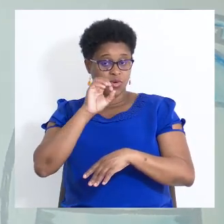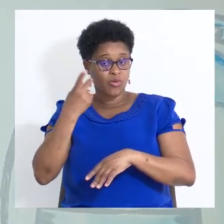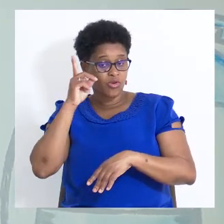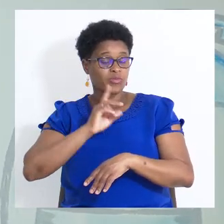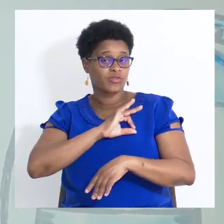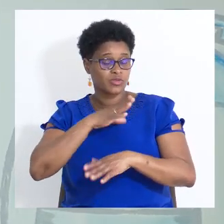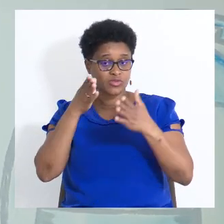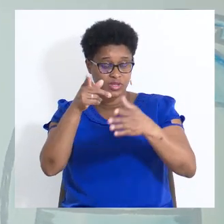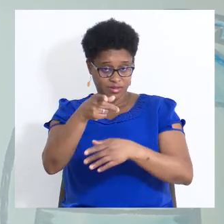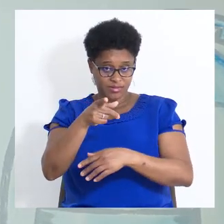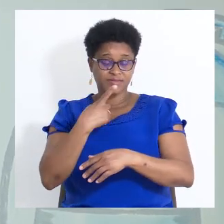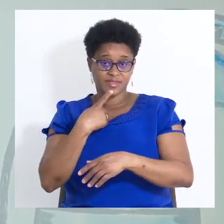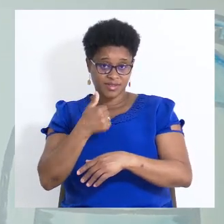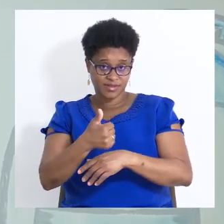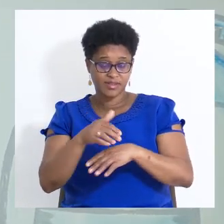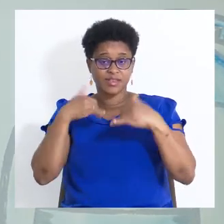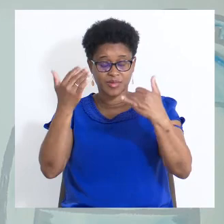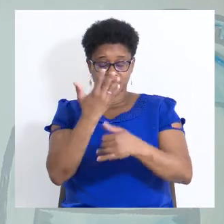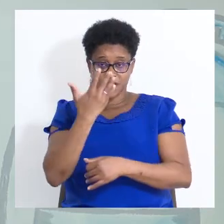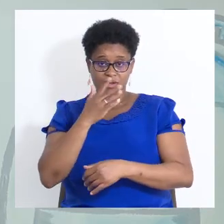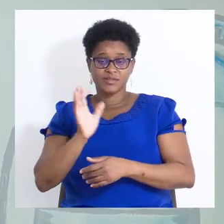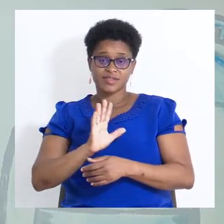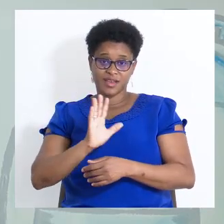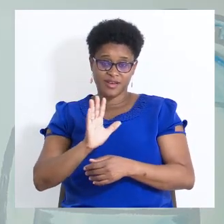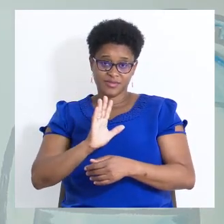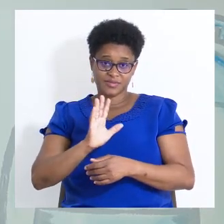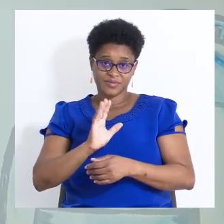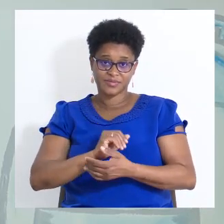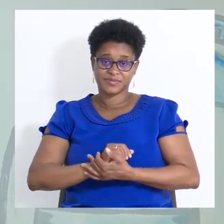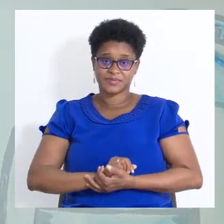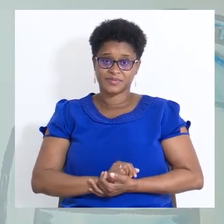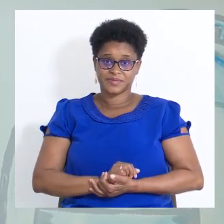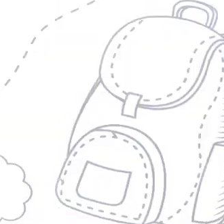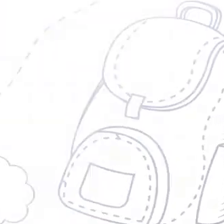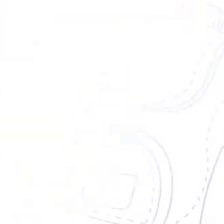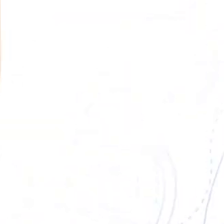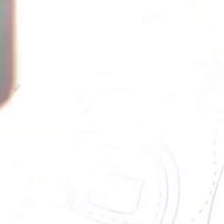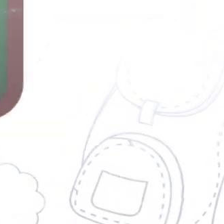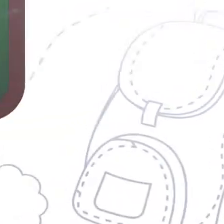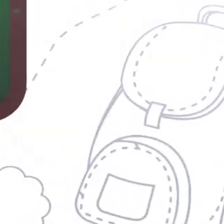professora ou a professora para te ajudar, tá certo? Até a próxima aula. Tchau!